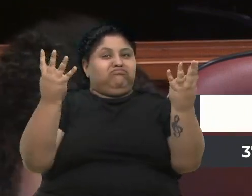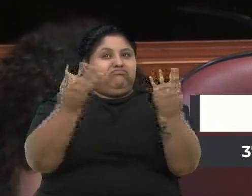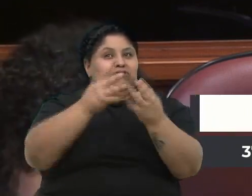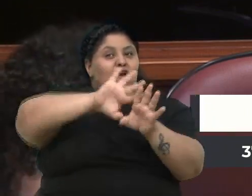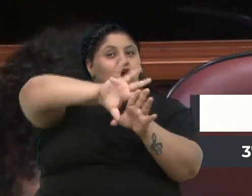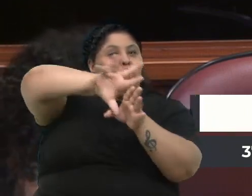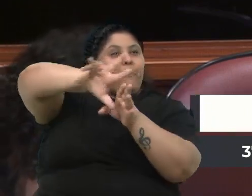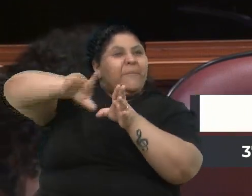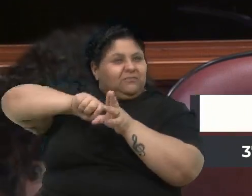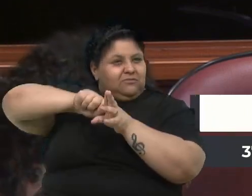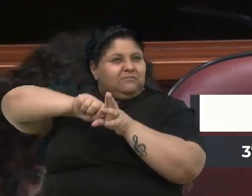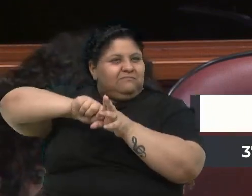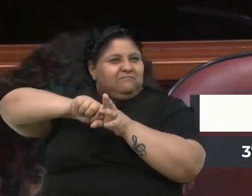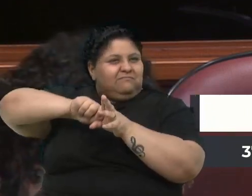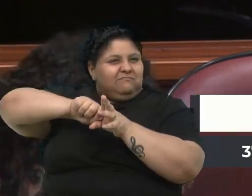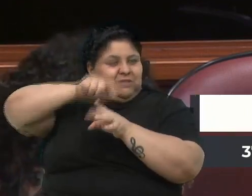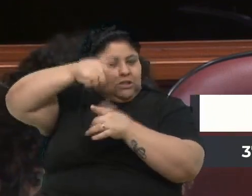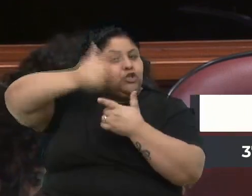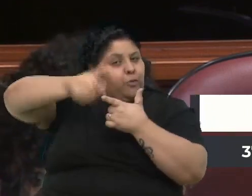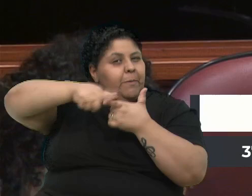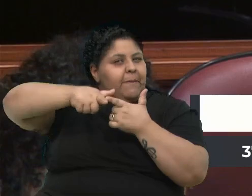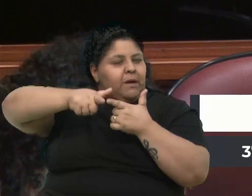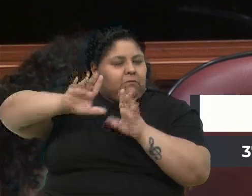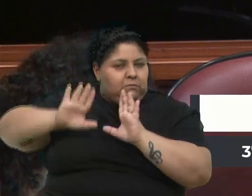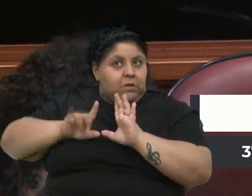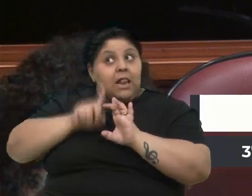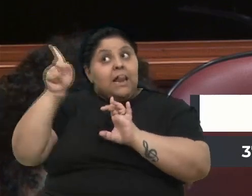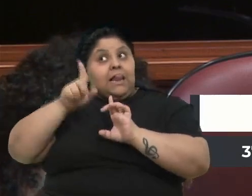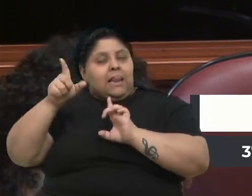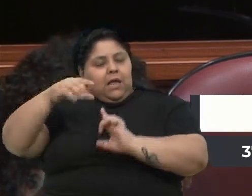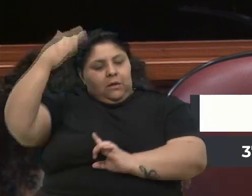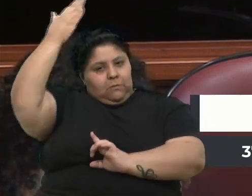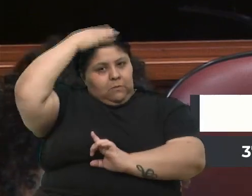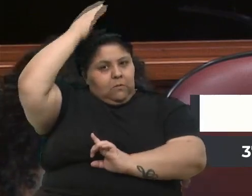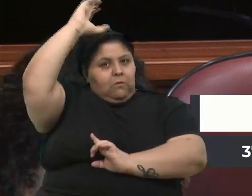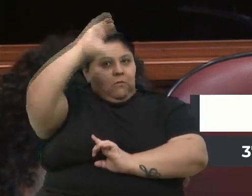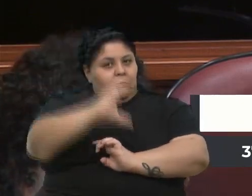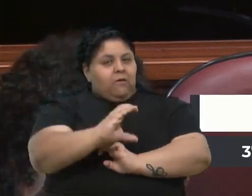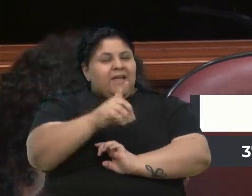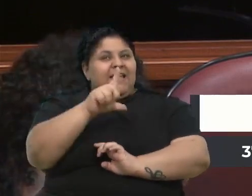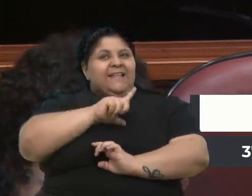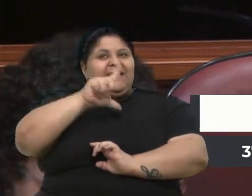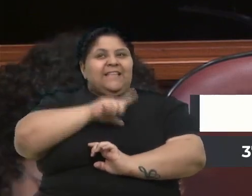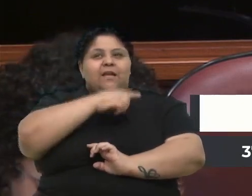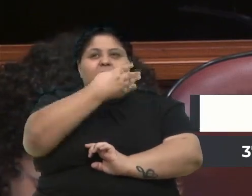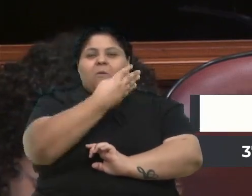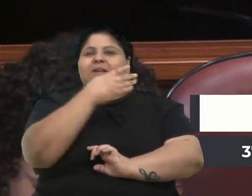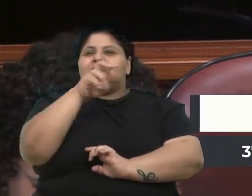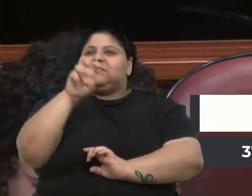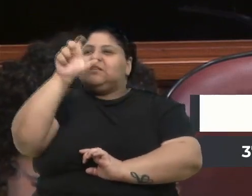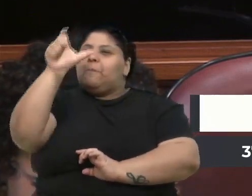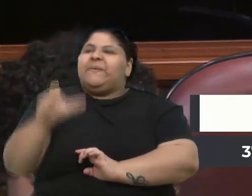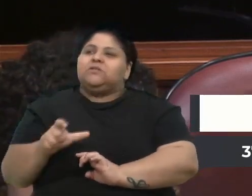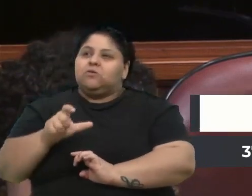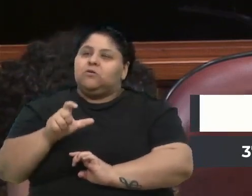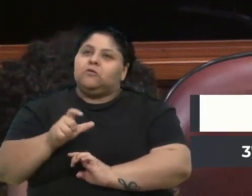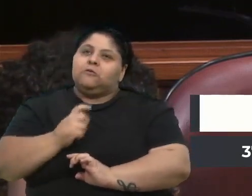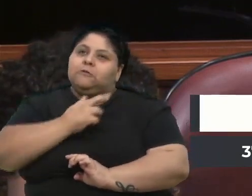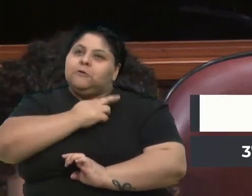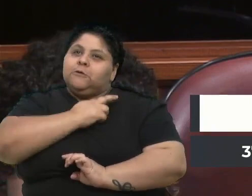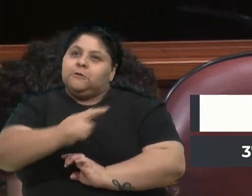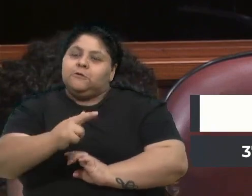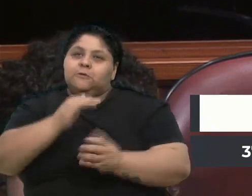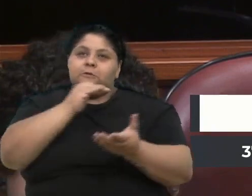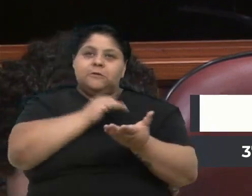que tem que ser punido. O que eu quero dizer é que lá em Curitiba é o seguinte, tem 4, 5 pessoas responsáveis na Secretaria de